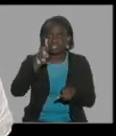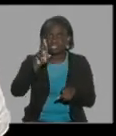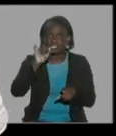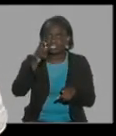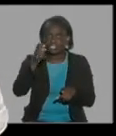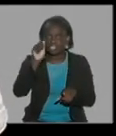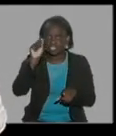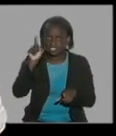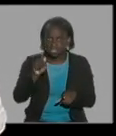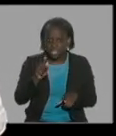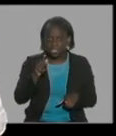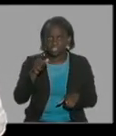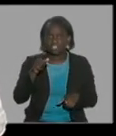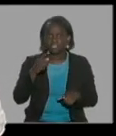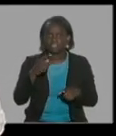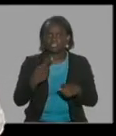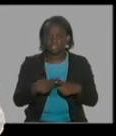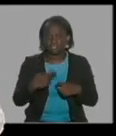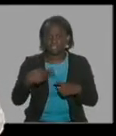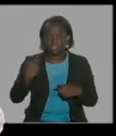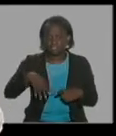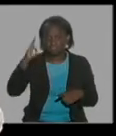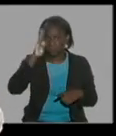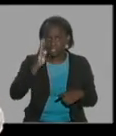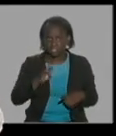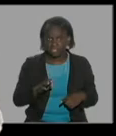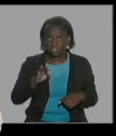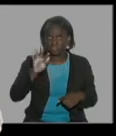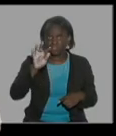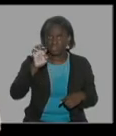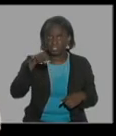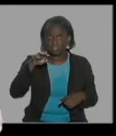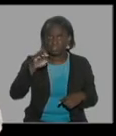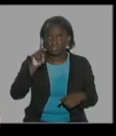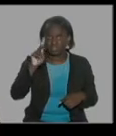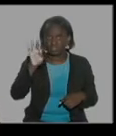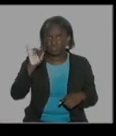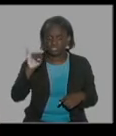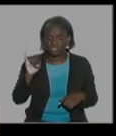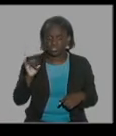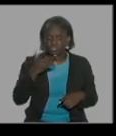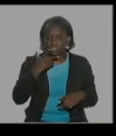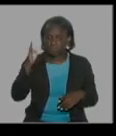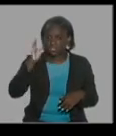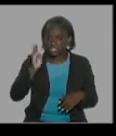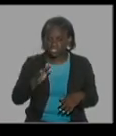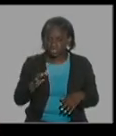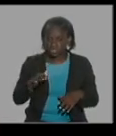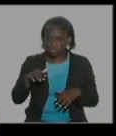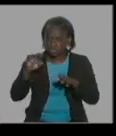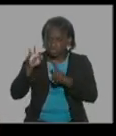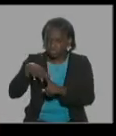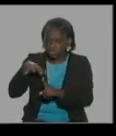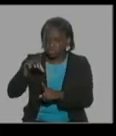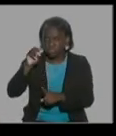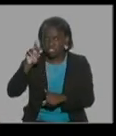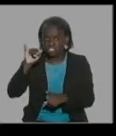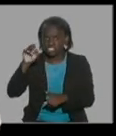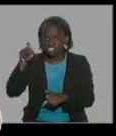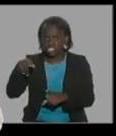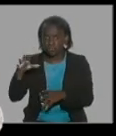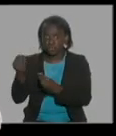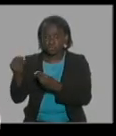questão dos orixás, né? Que o Brasil... Enfim, o Femi Kuti fala que acha que o Brasil cultua mais orixás do que na Nigéria hoje em